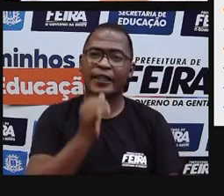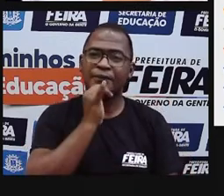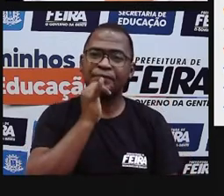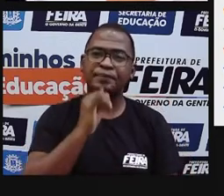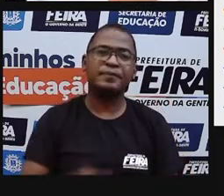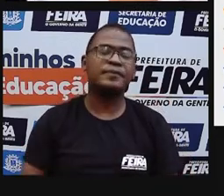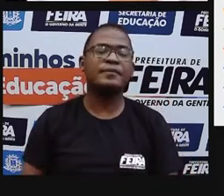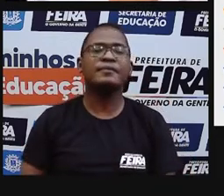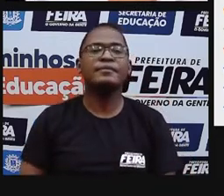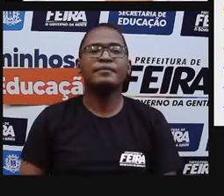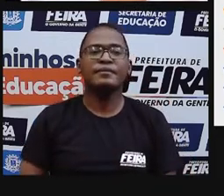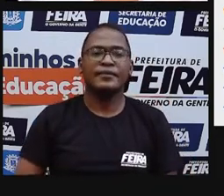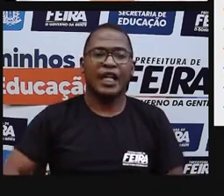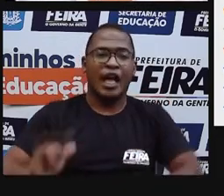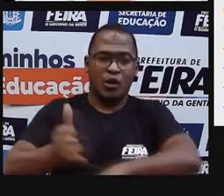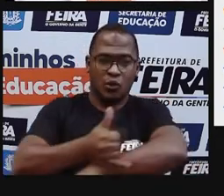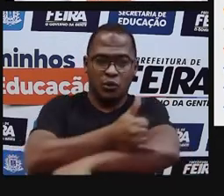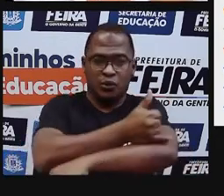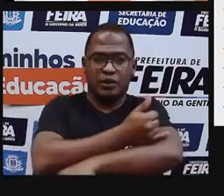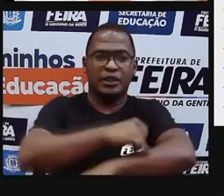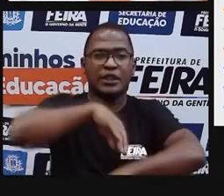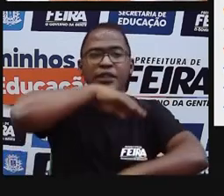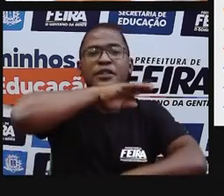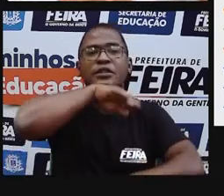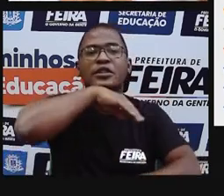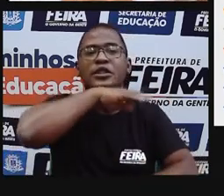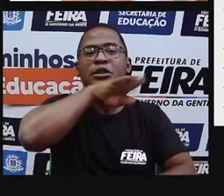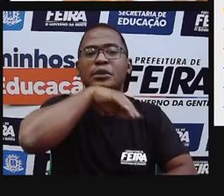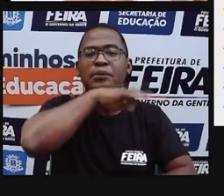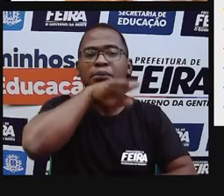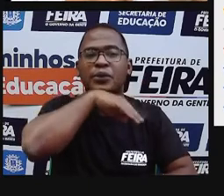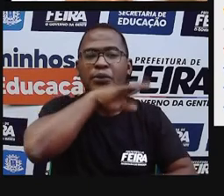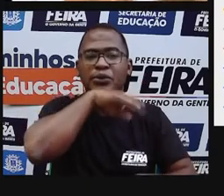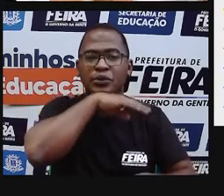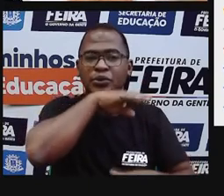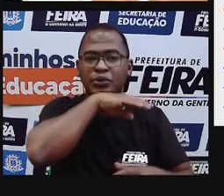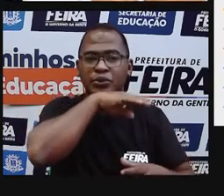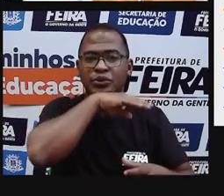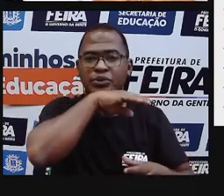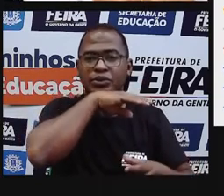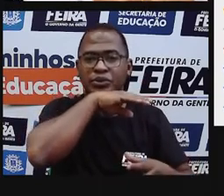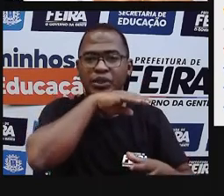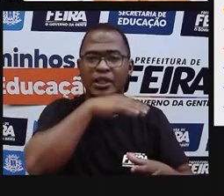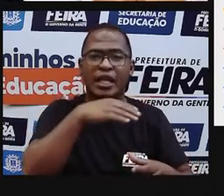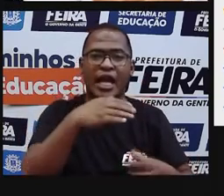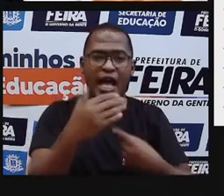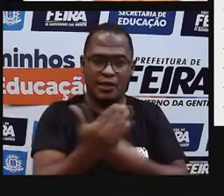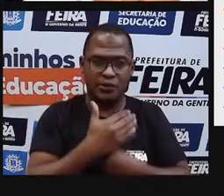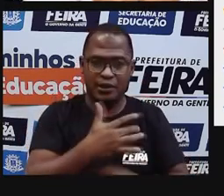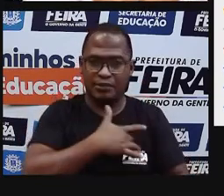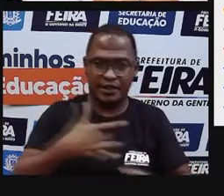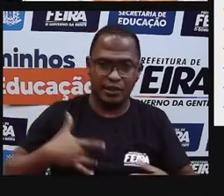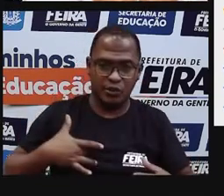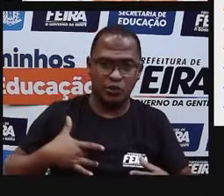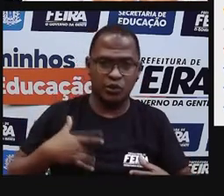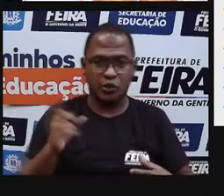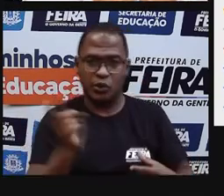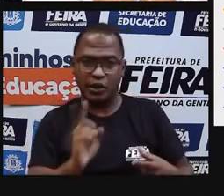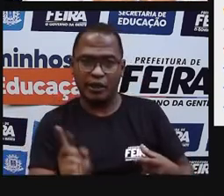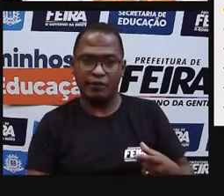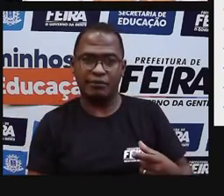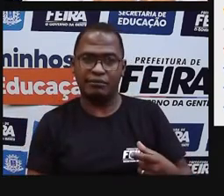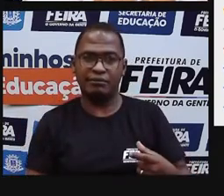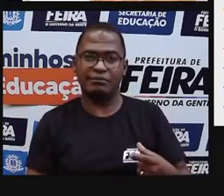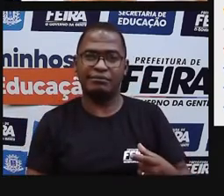mais saudável do que óleo vegetal para nossa saúde? Sim ou não? Bora botar correto para a gente verificar?